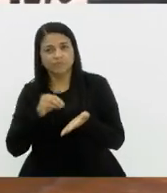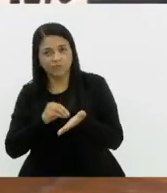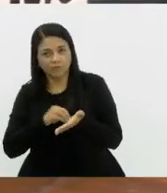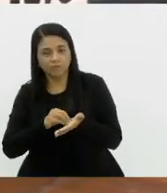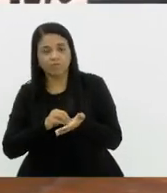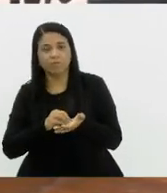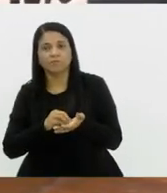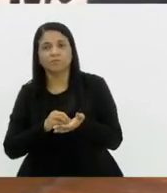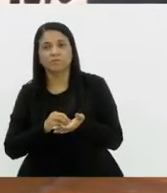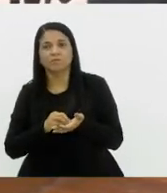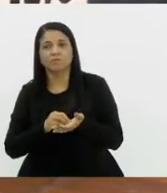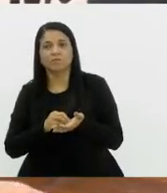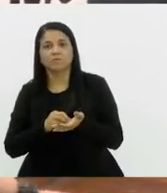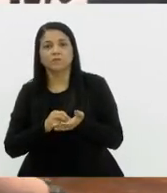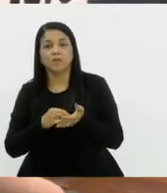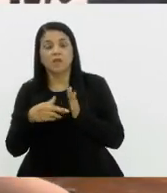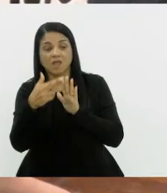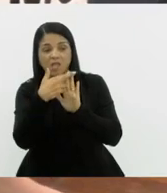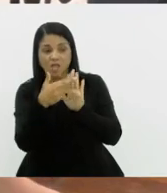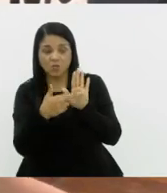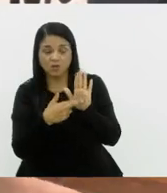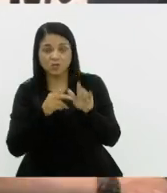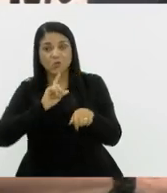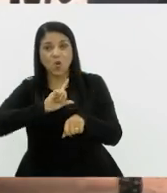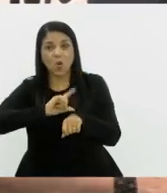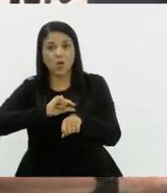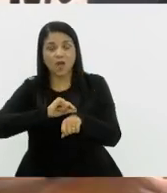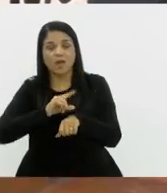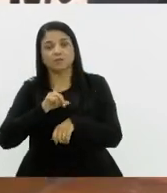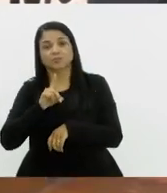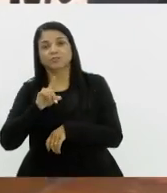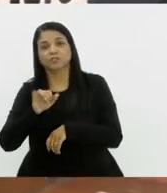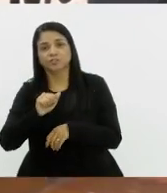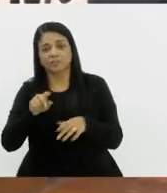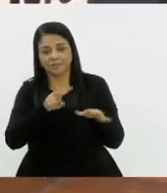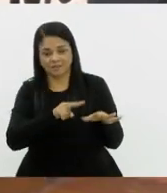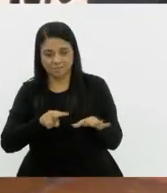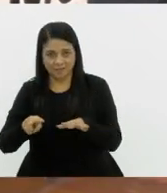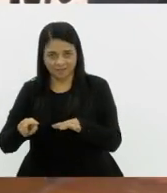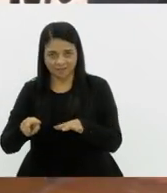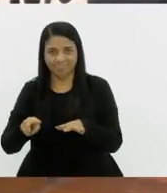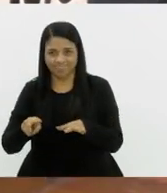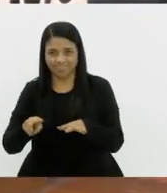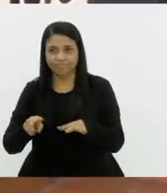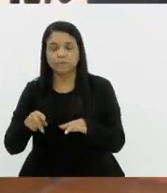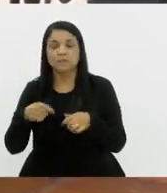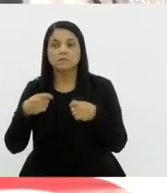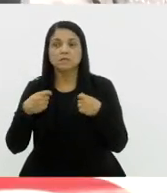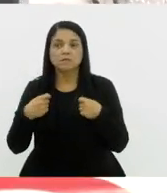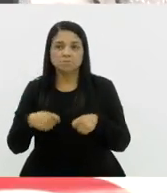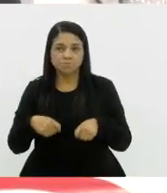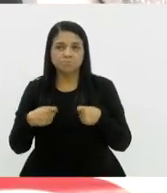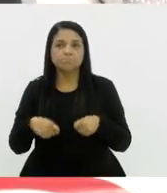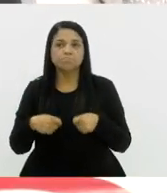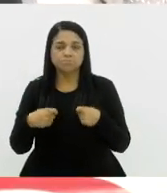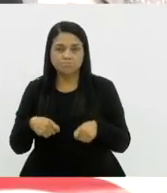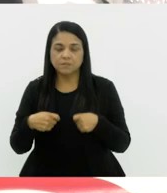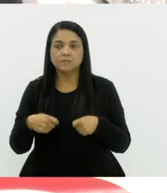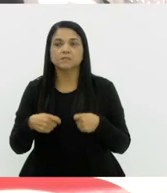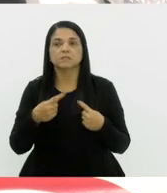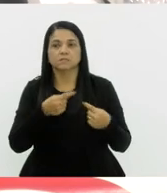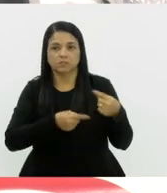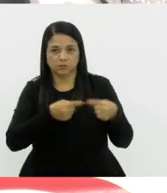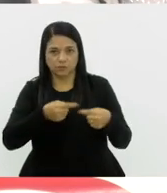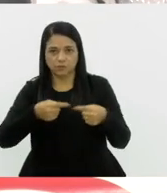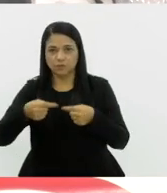também em relação a essa questão de regulação de horários e dias da semana. Né? Eu acho que isso precisaria ser também